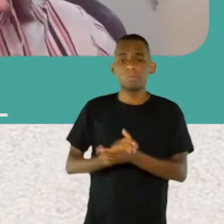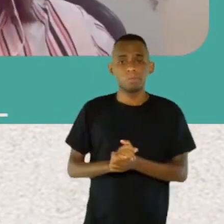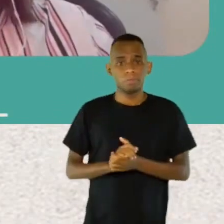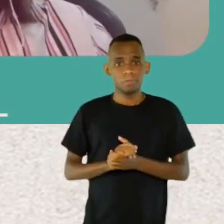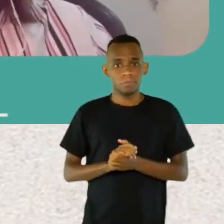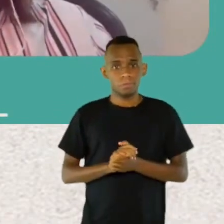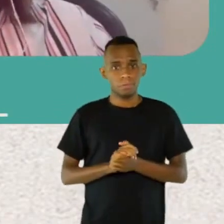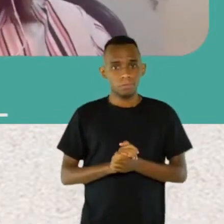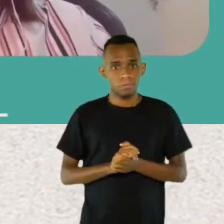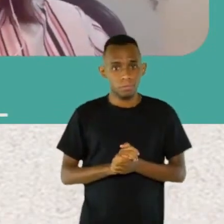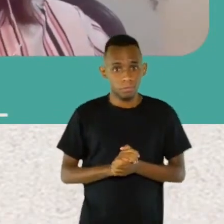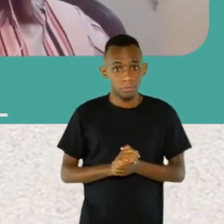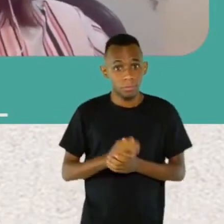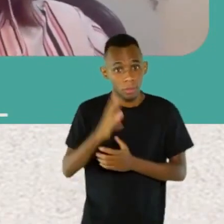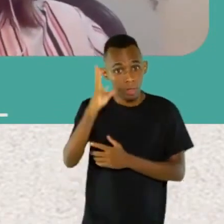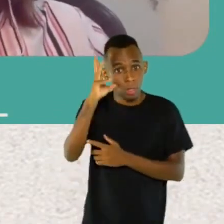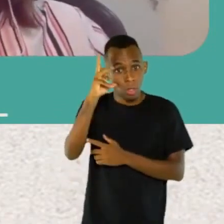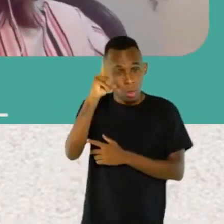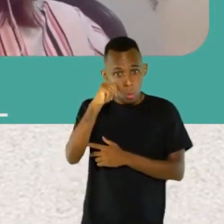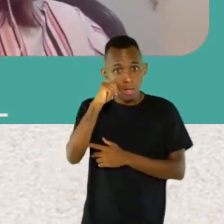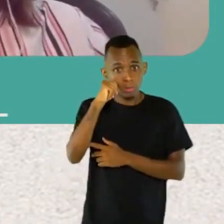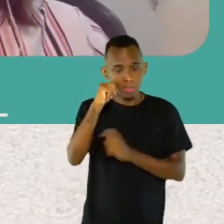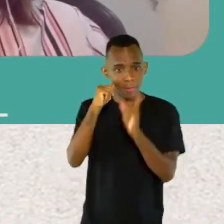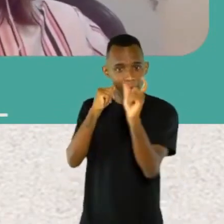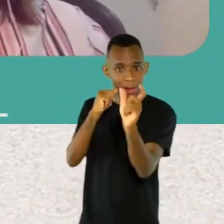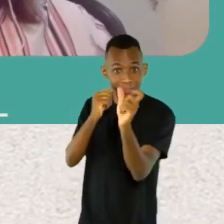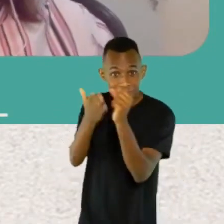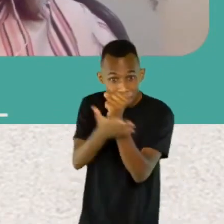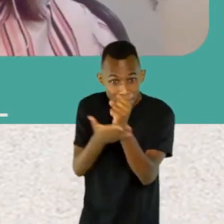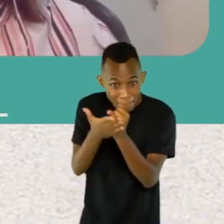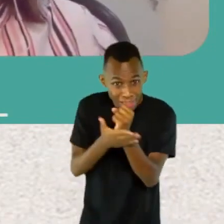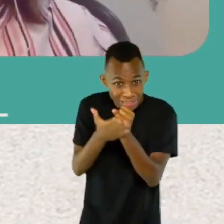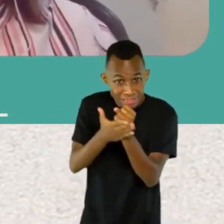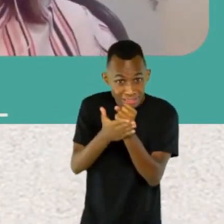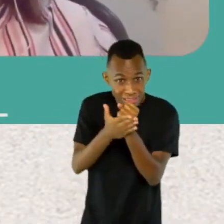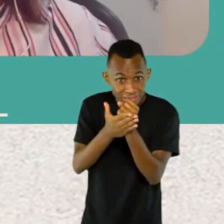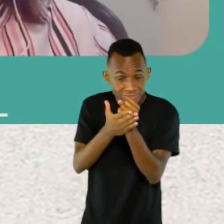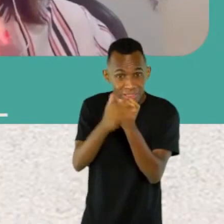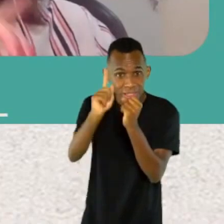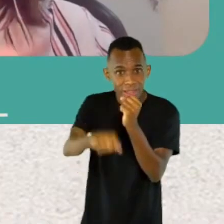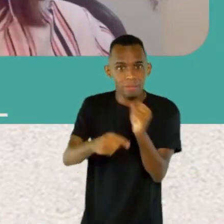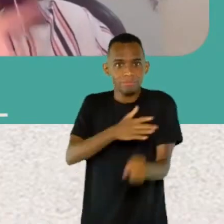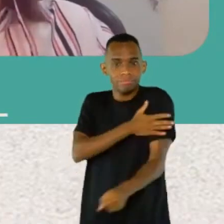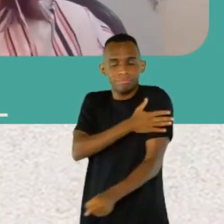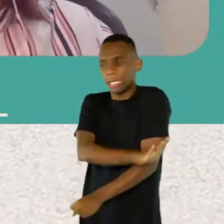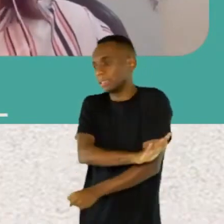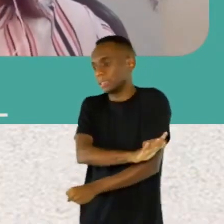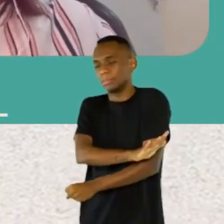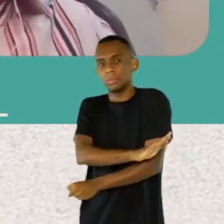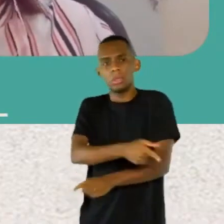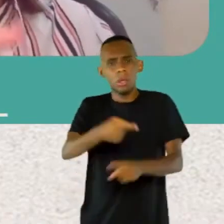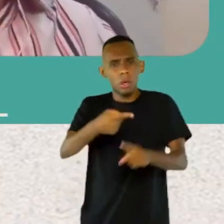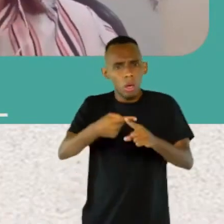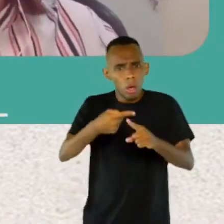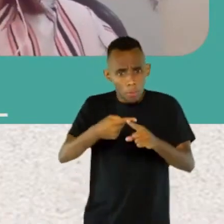Eu acho que a palavra estrutural é racismo, entendeu? Porque não são todas